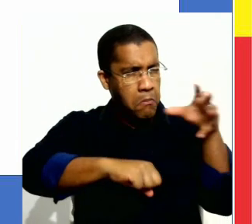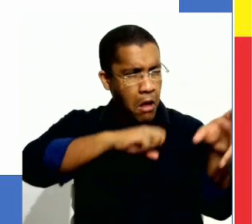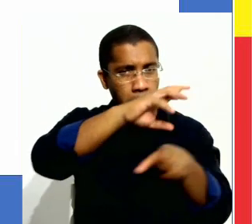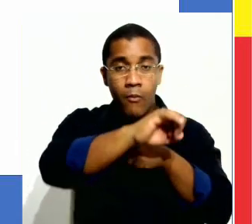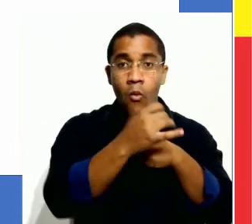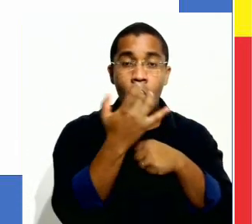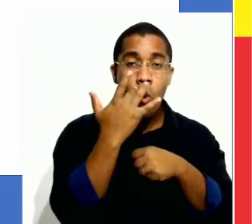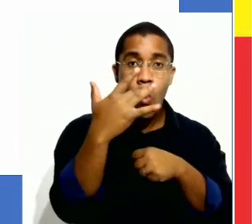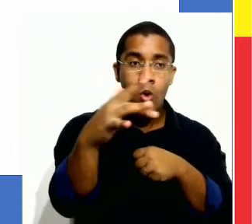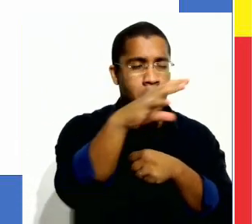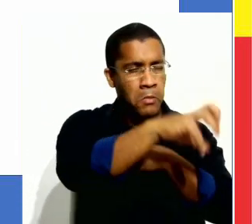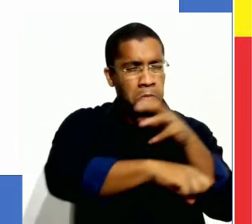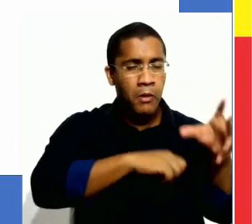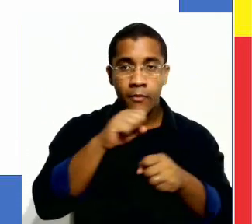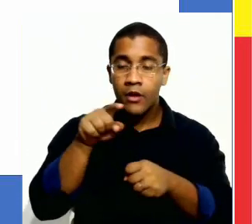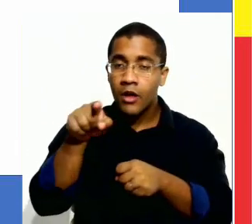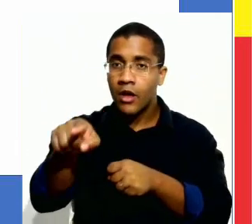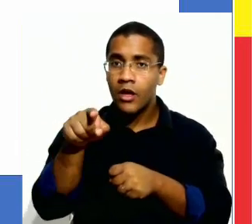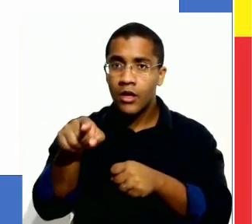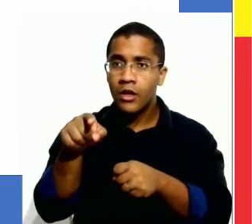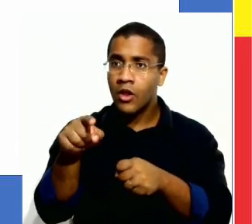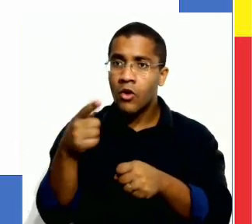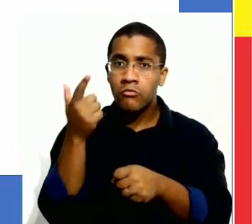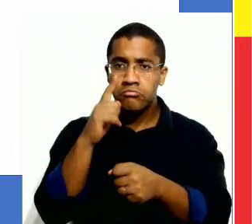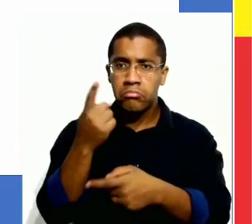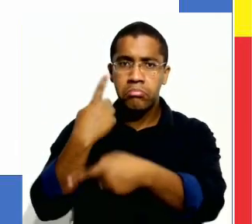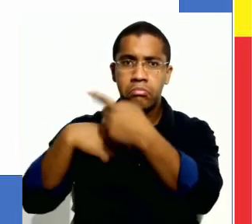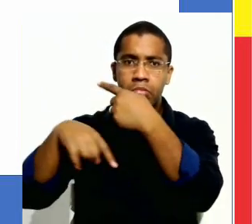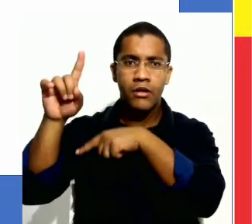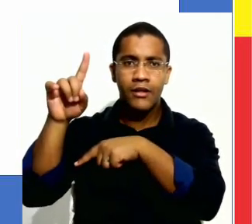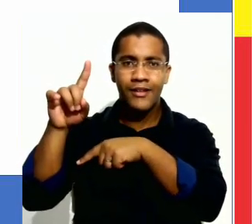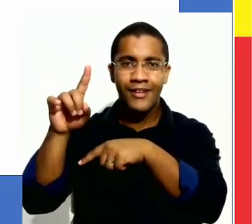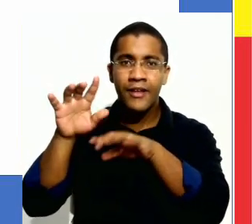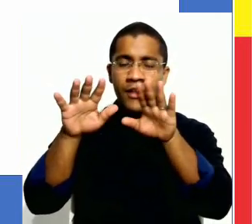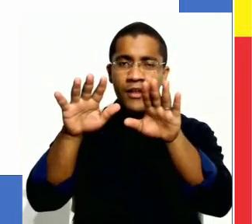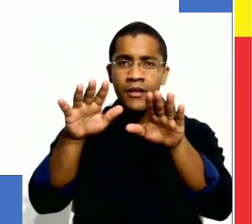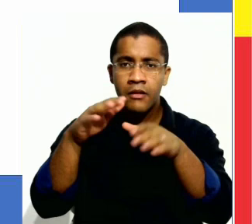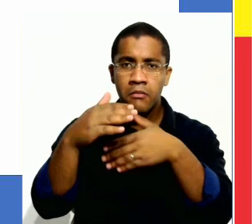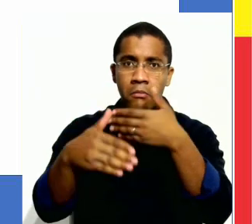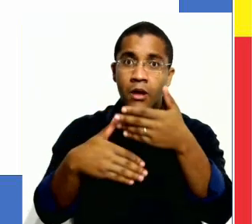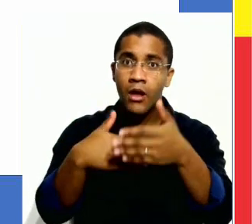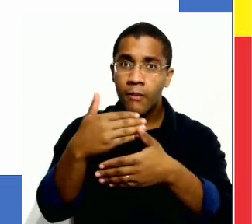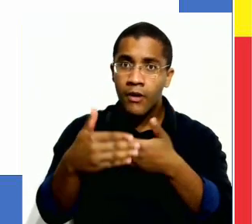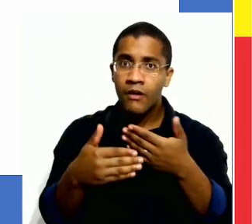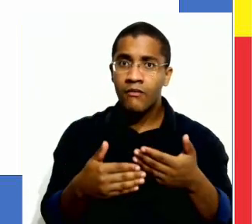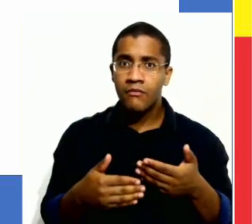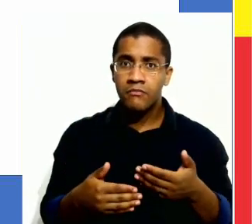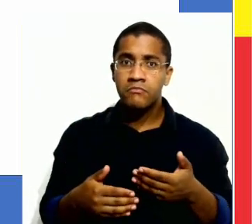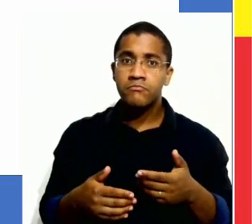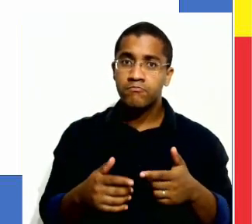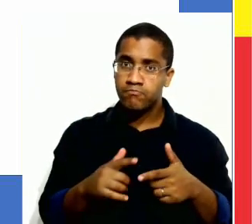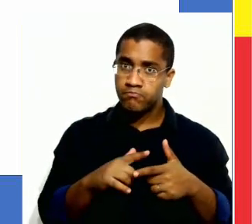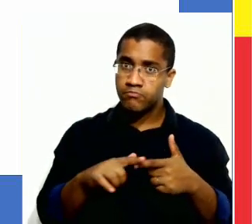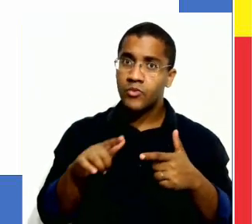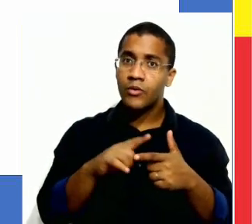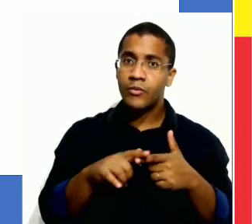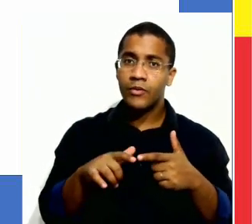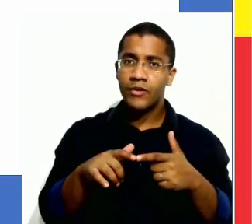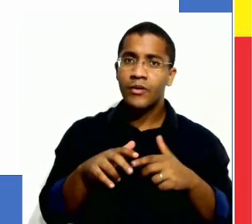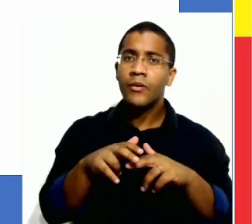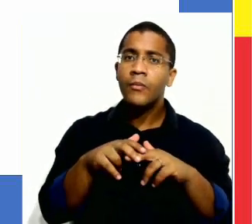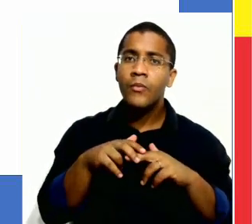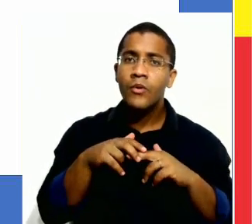expandiu e passou a ser o quê? Uma ameaça. E, por isso, os